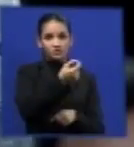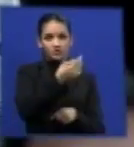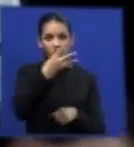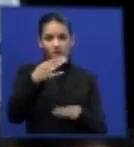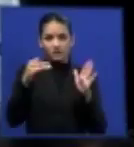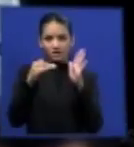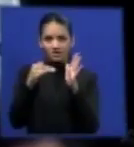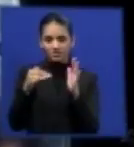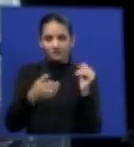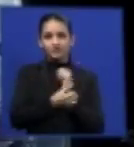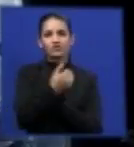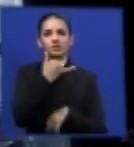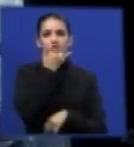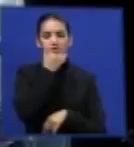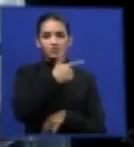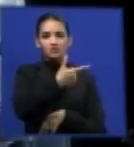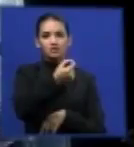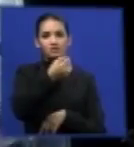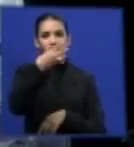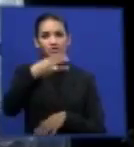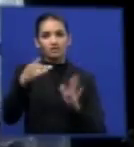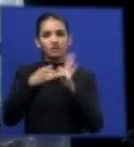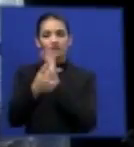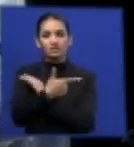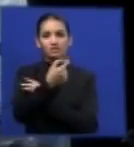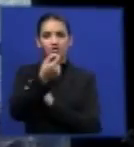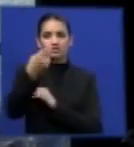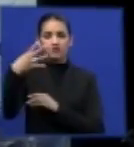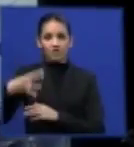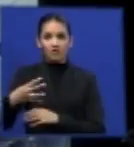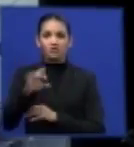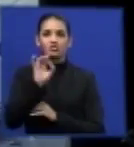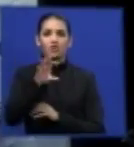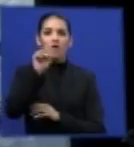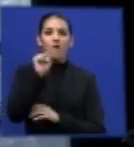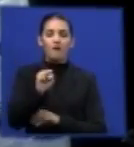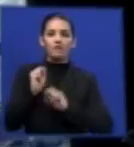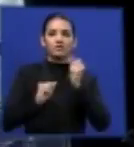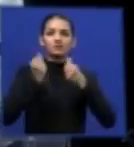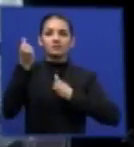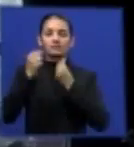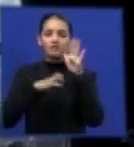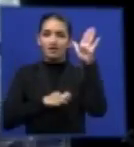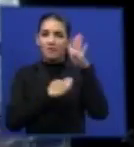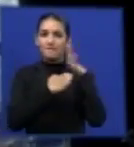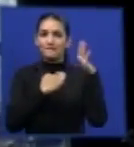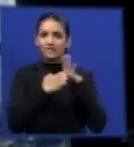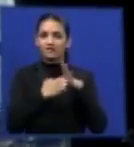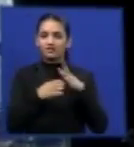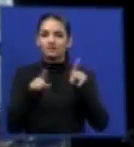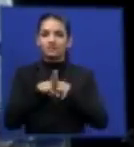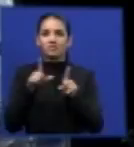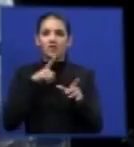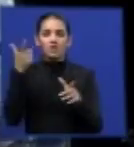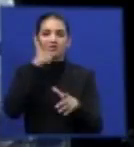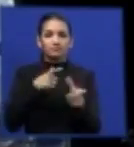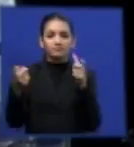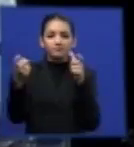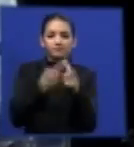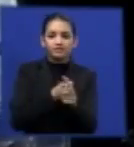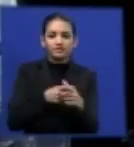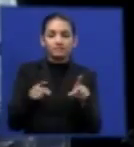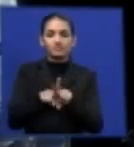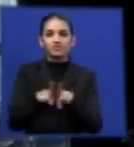o empresas fabricantes foram multadas em R 20. 500.000 só que em